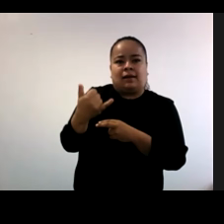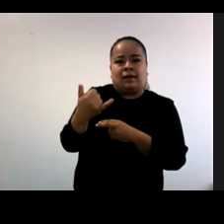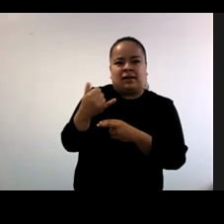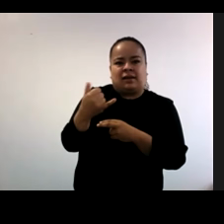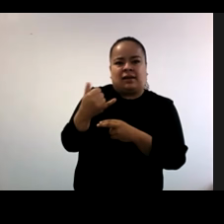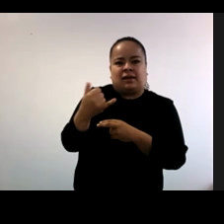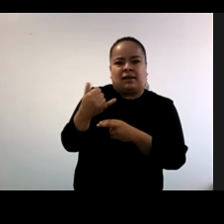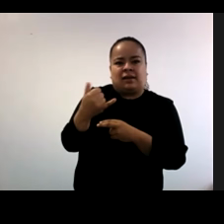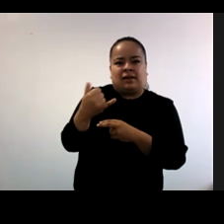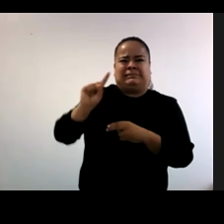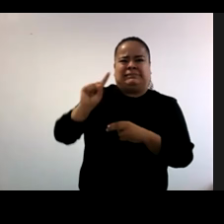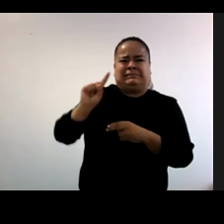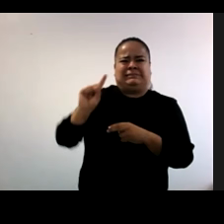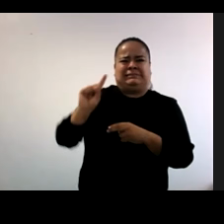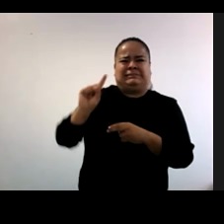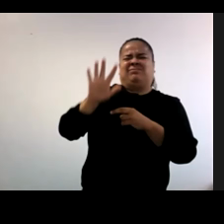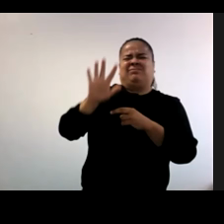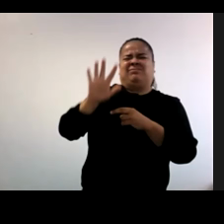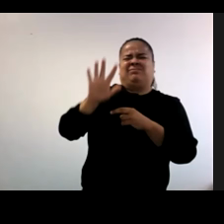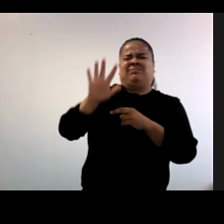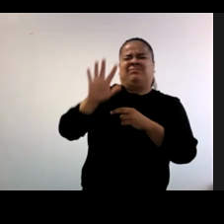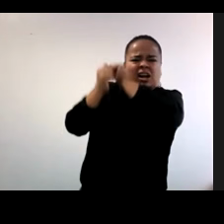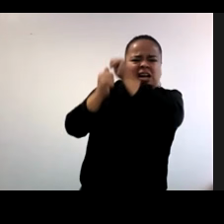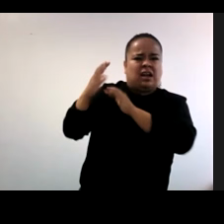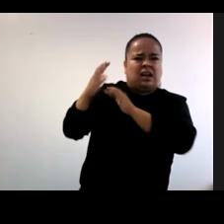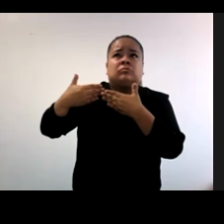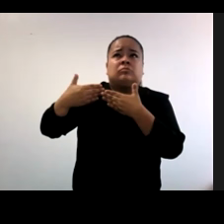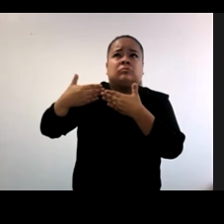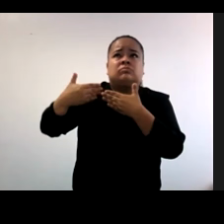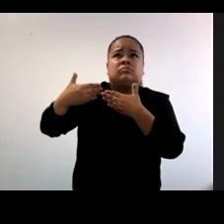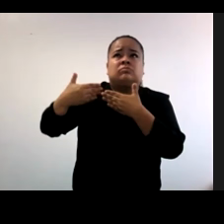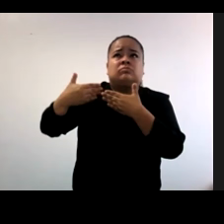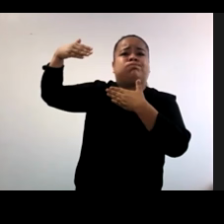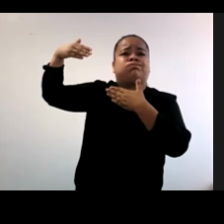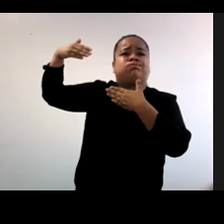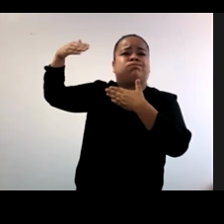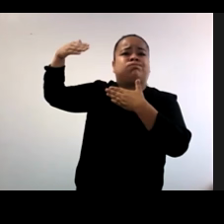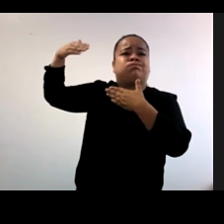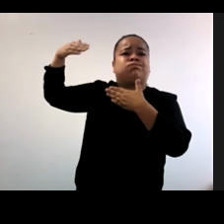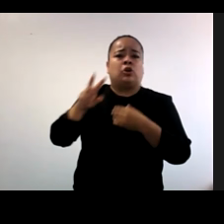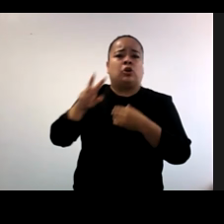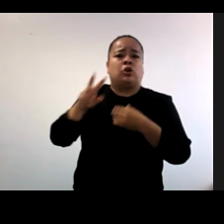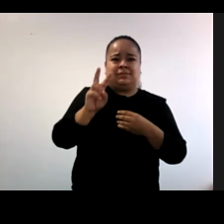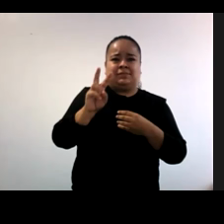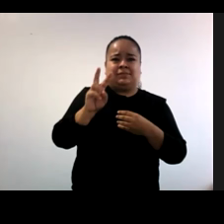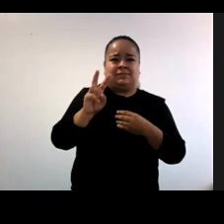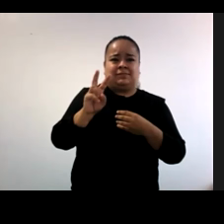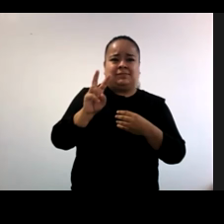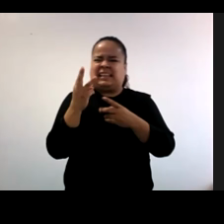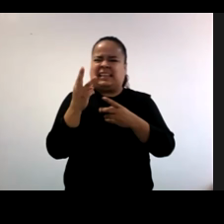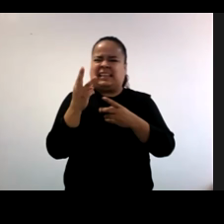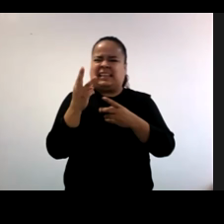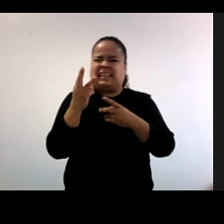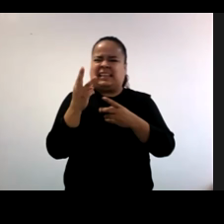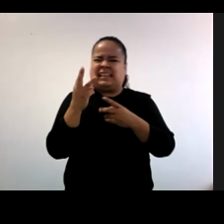um surto em 2003 relacionado a animais de importação nos